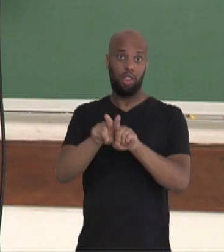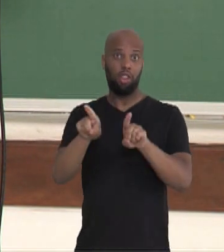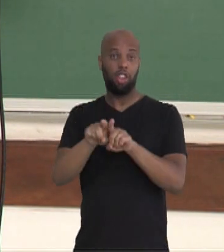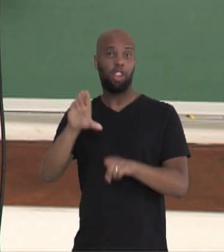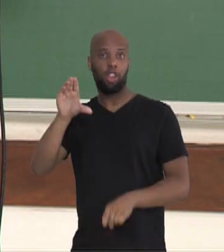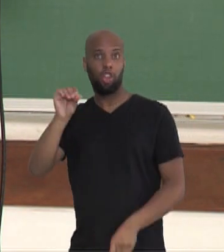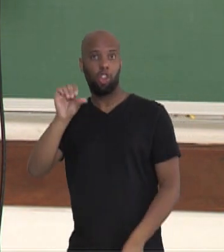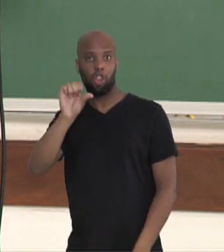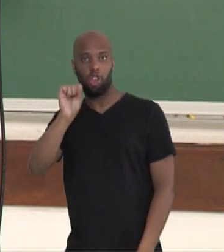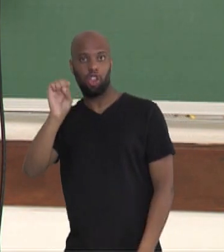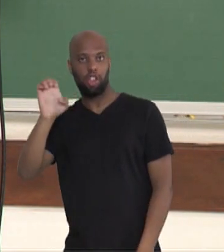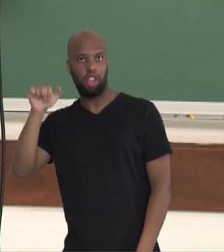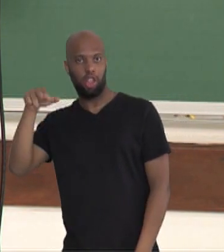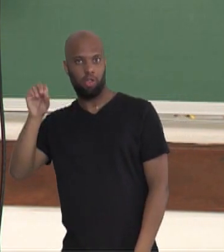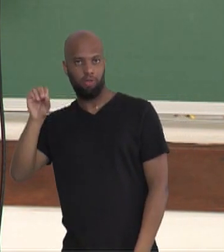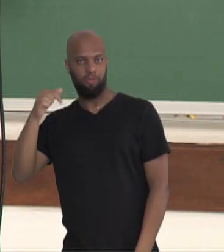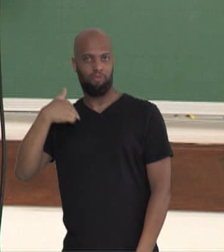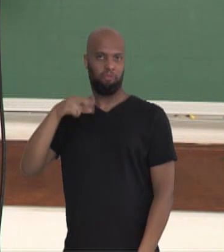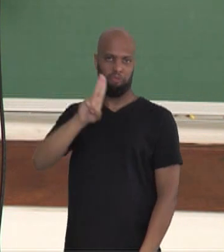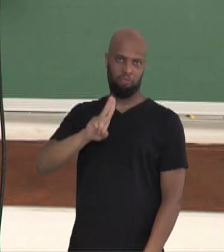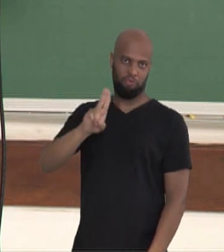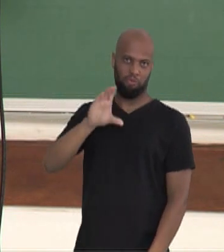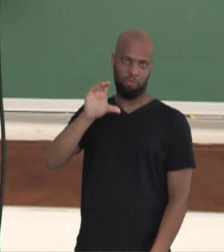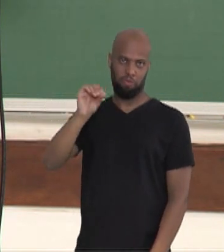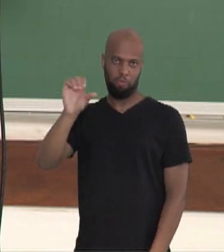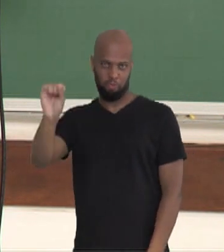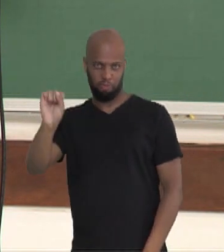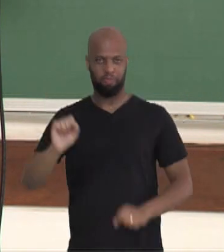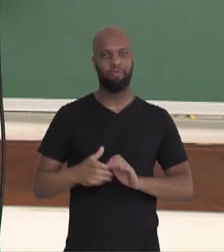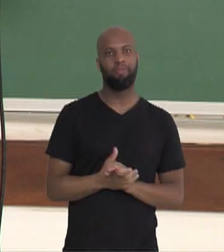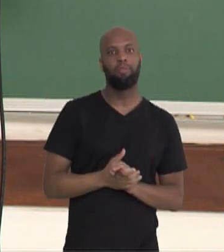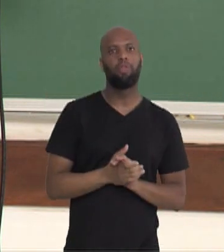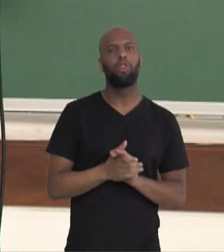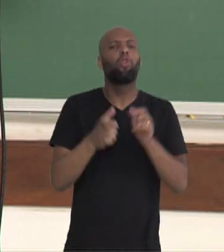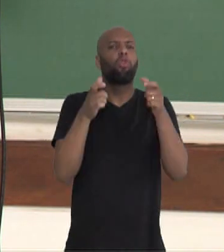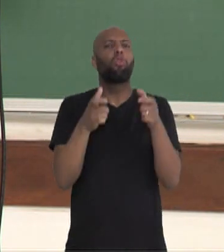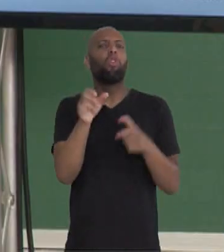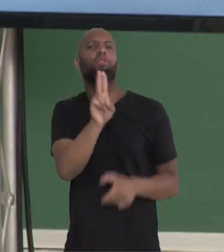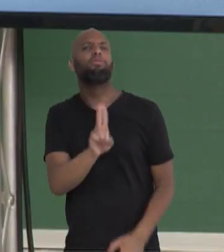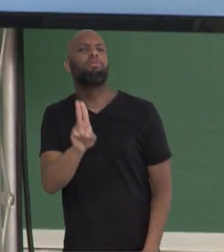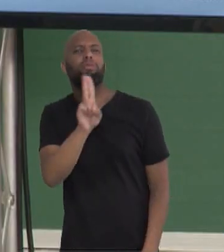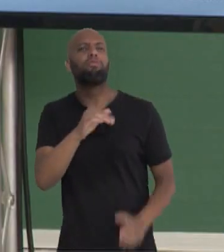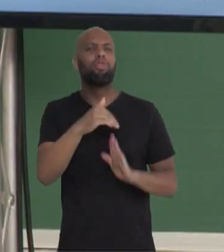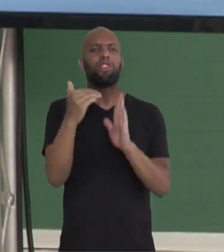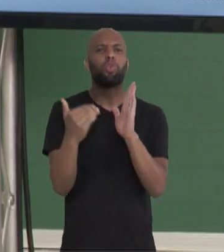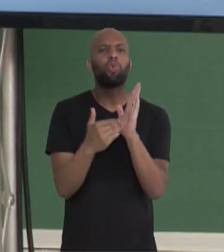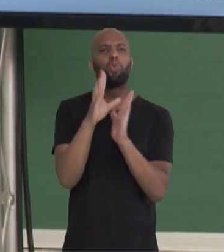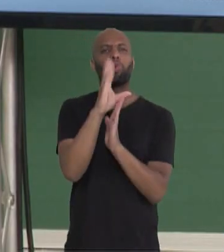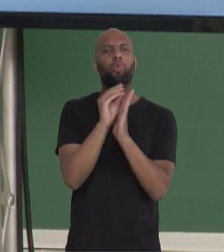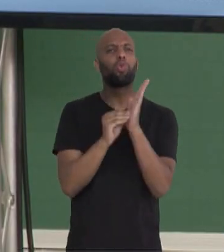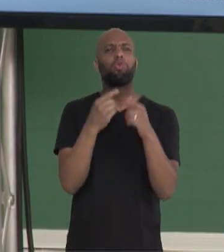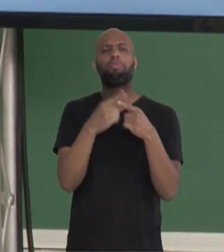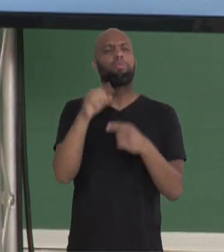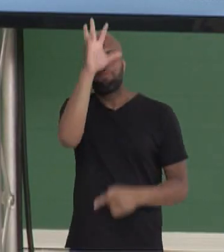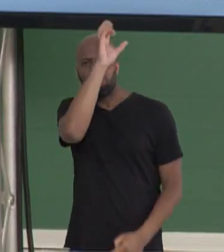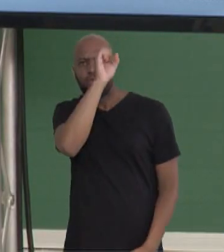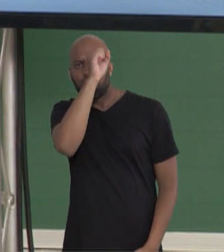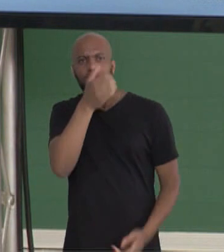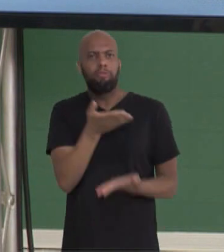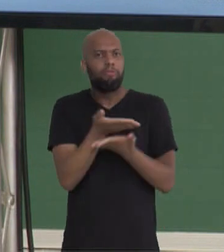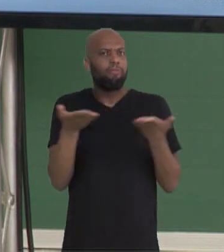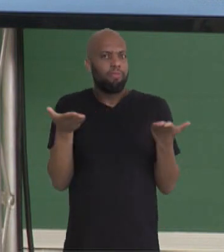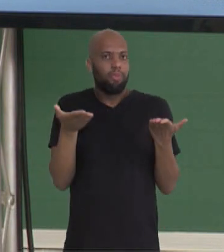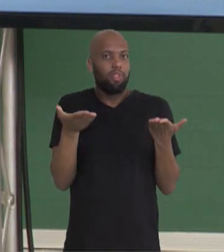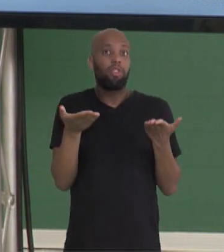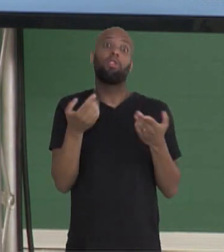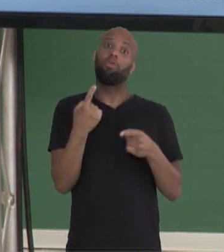do seno, correto? Bom, e aonde que a gente usa tudo isso, professora? Por que a gente aprende tudo isso? Primeiro, porque vocês já